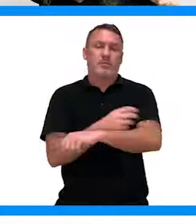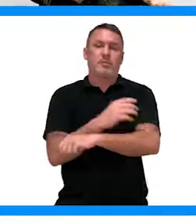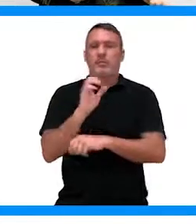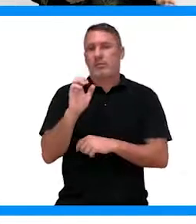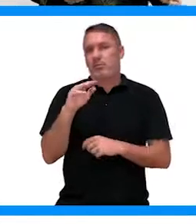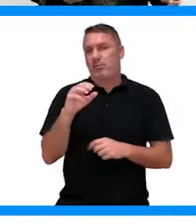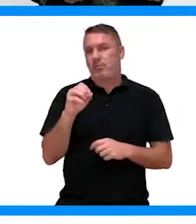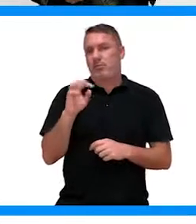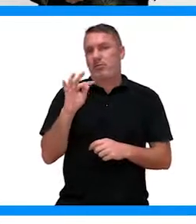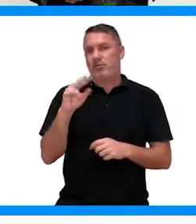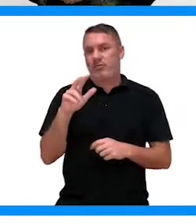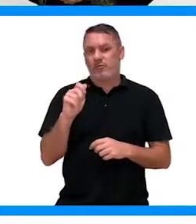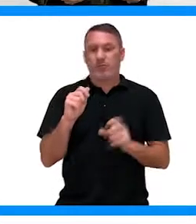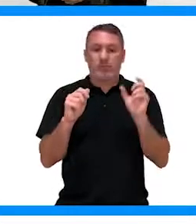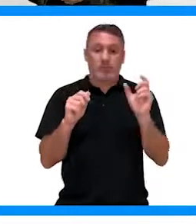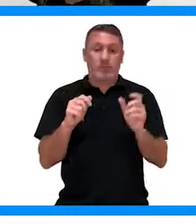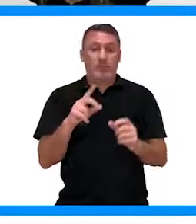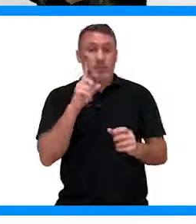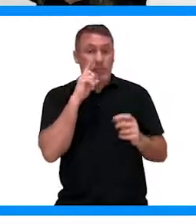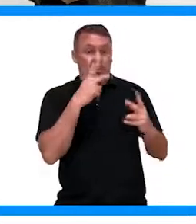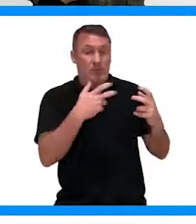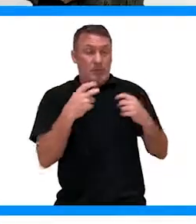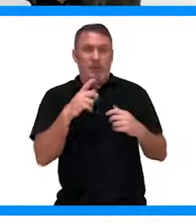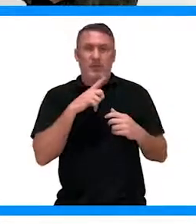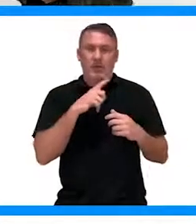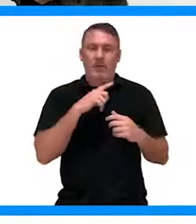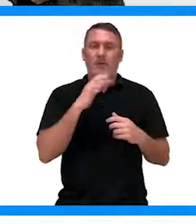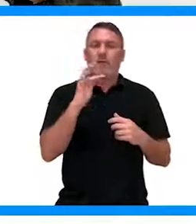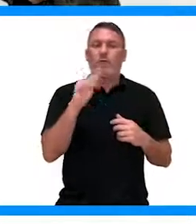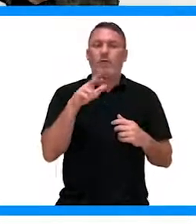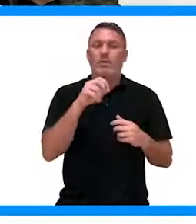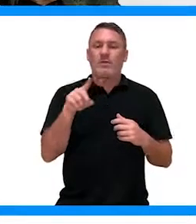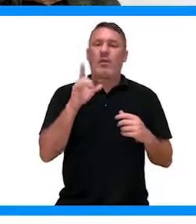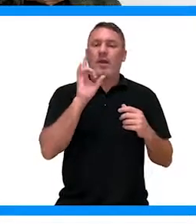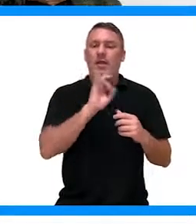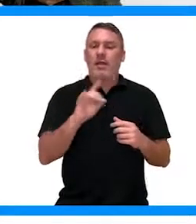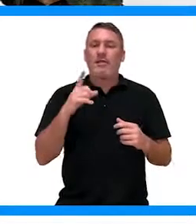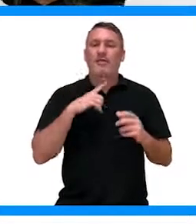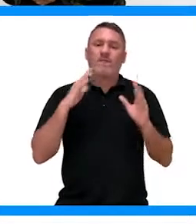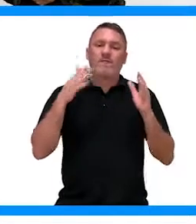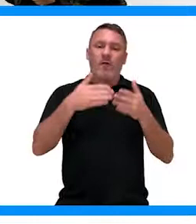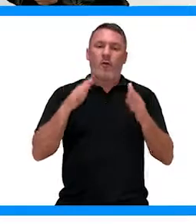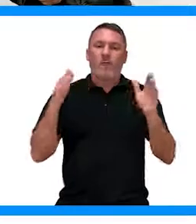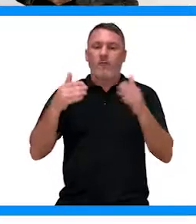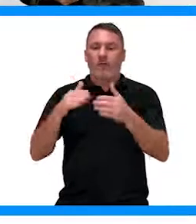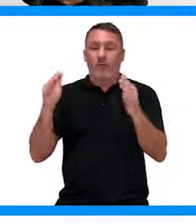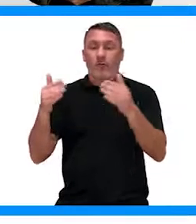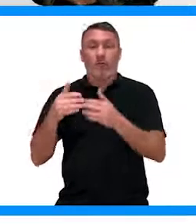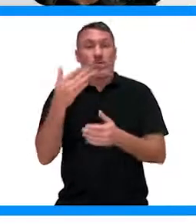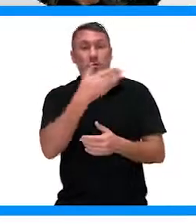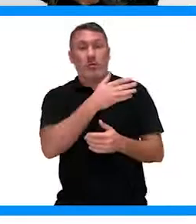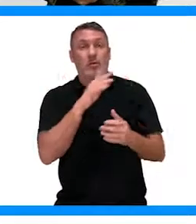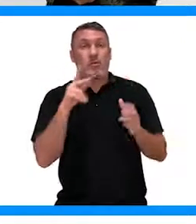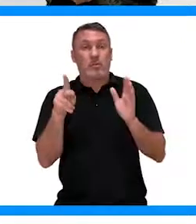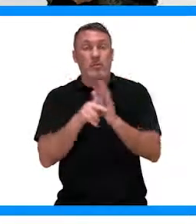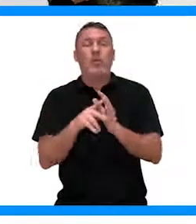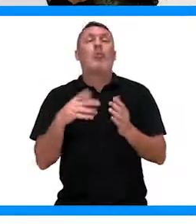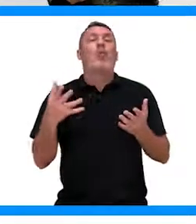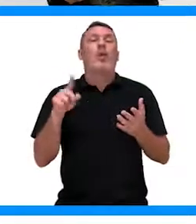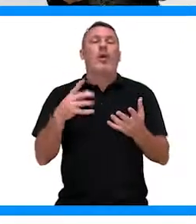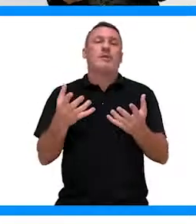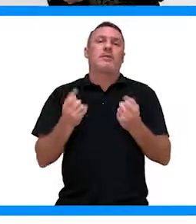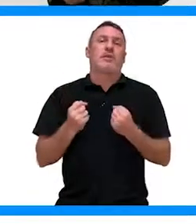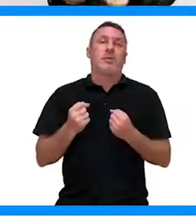isso que ela é emotiva, né, como o próprio nome já diz. Reparem que cada uma das funções tem um foco. No caso da função emotiva, o